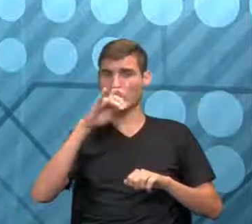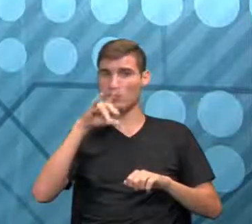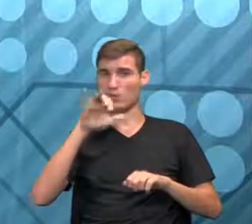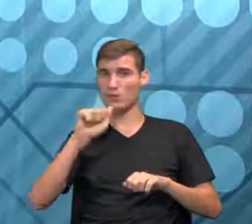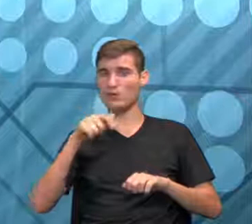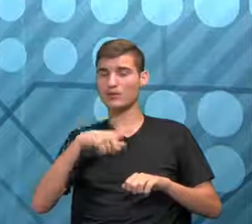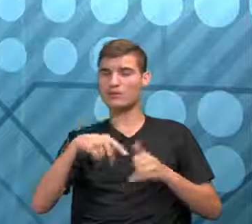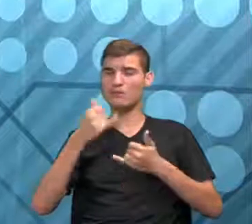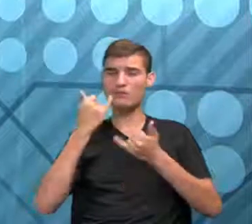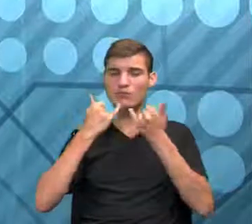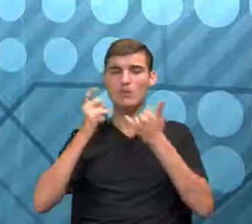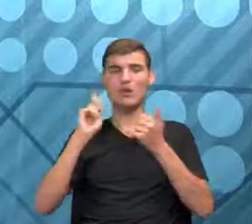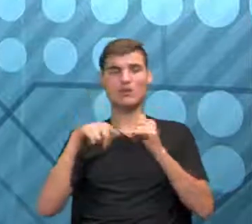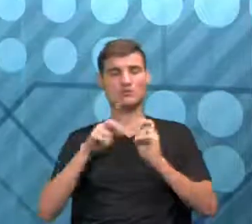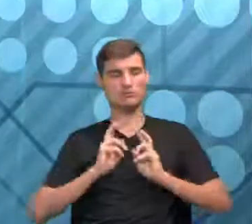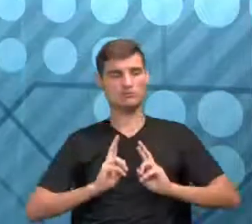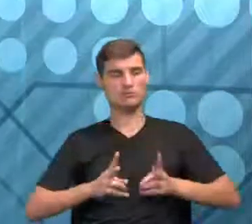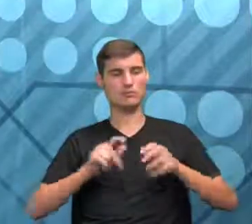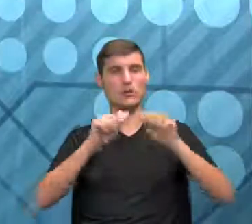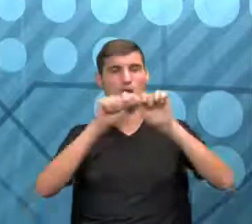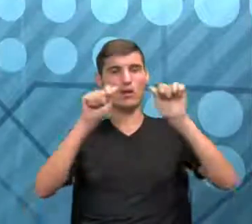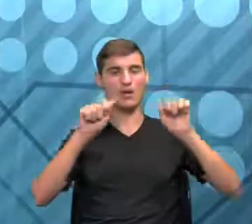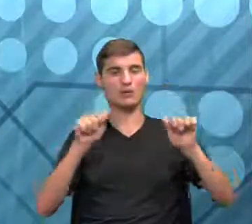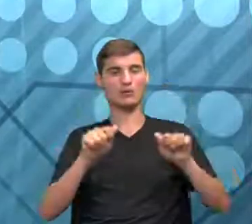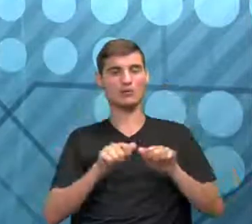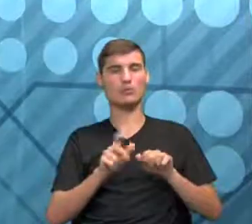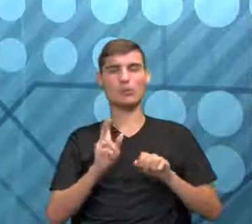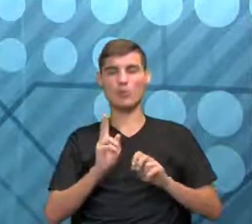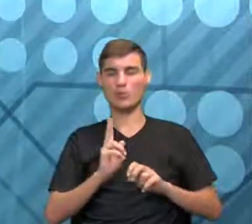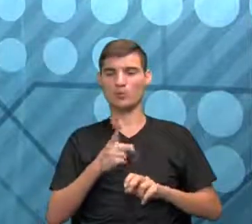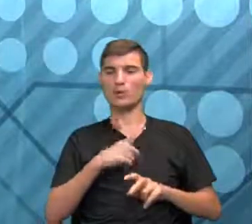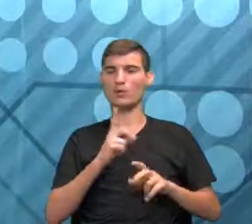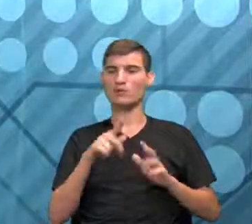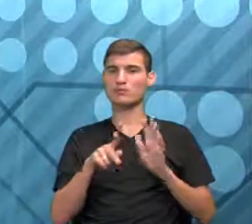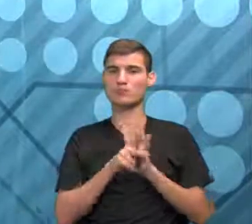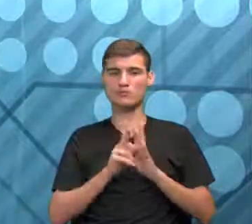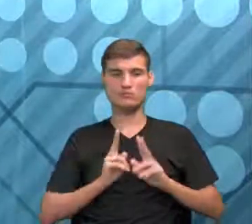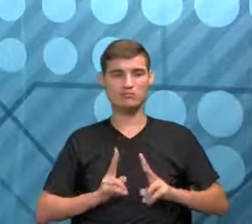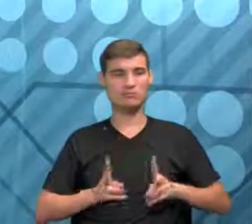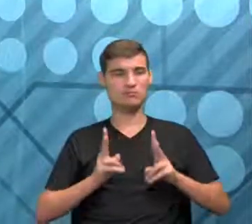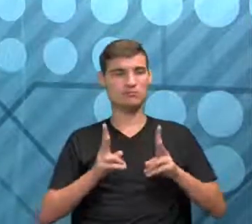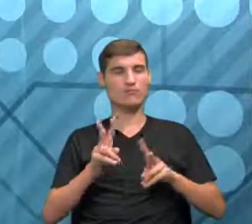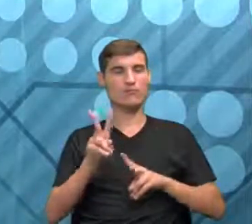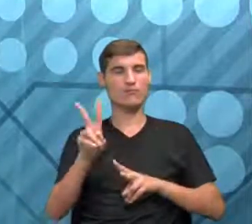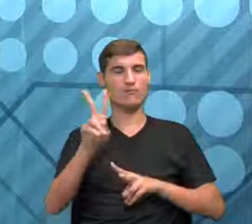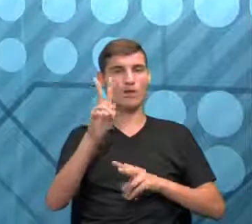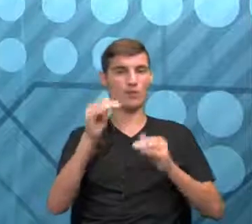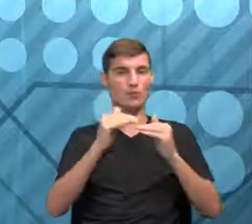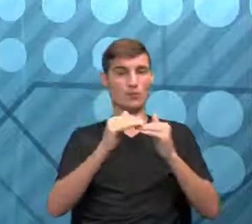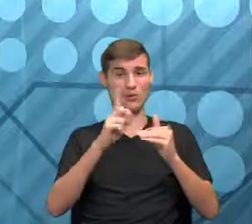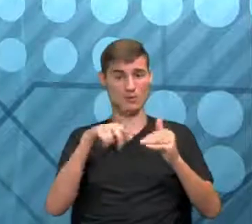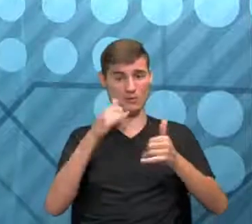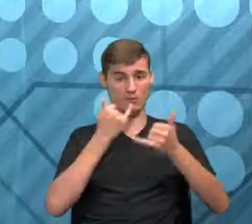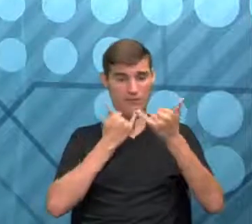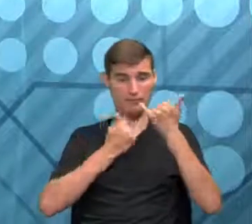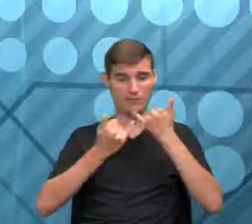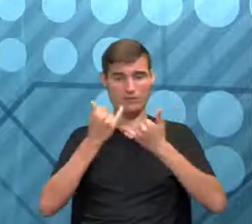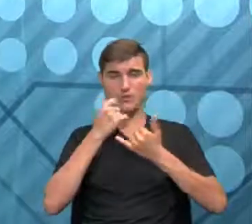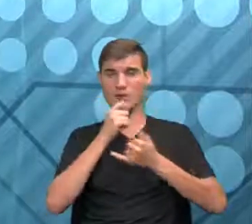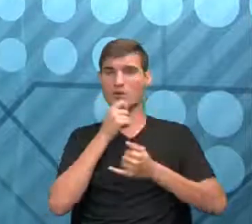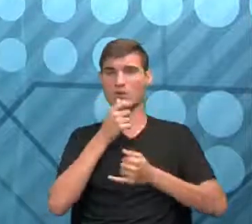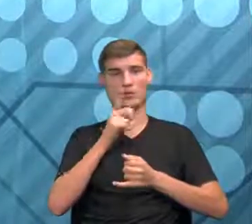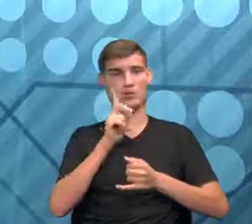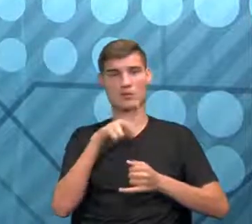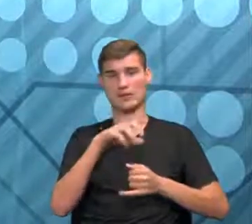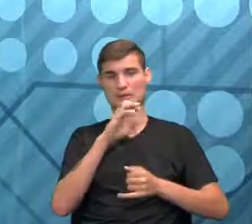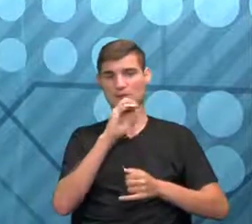ela continua sendo analógica. Eu continuo tendo um sinal contínuo com infinitos valores. A minha informação ainda não é 0